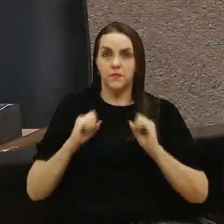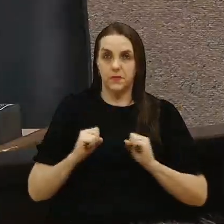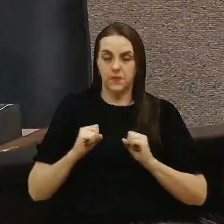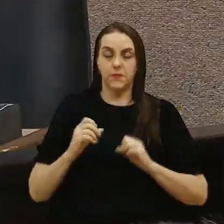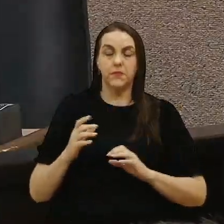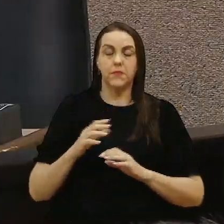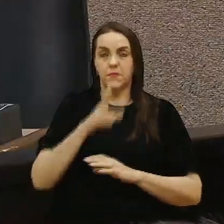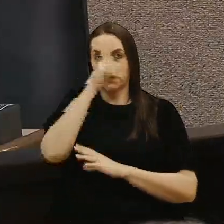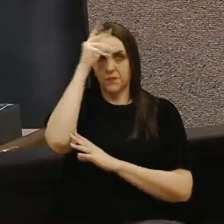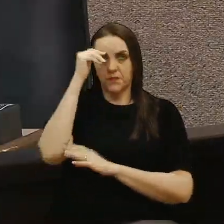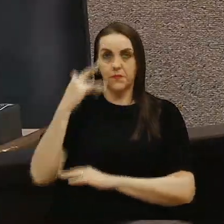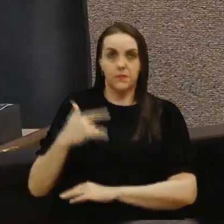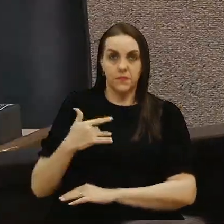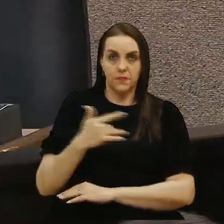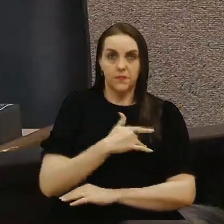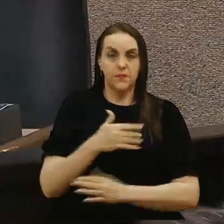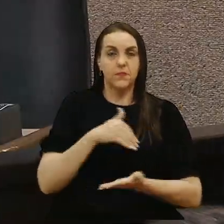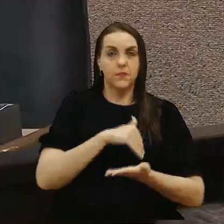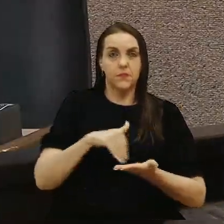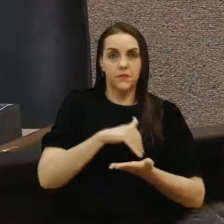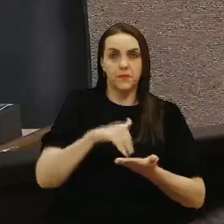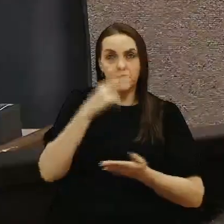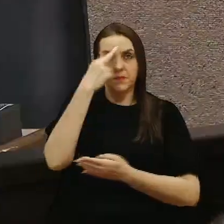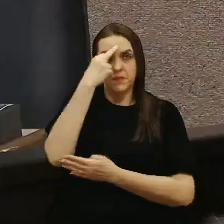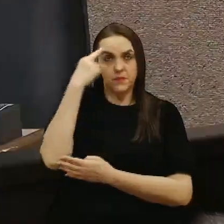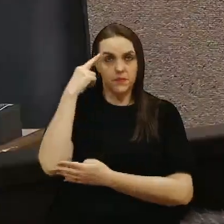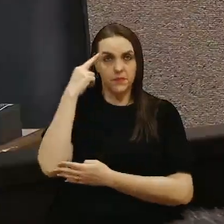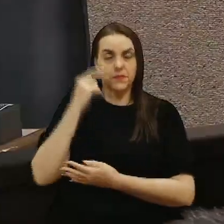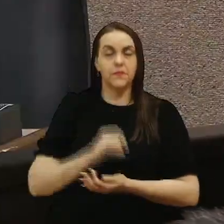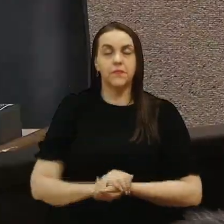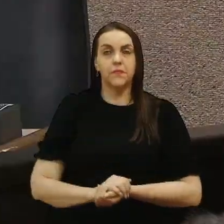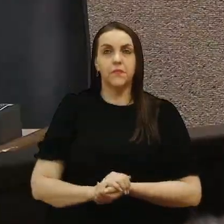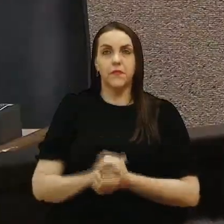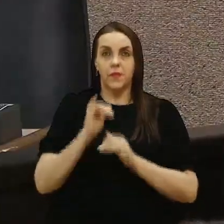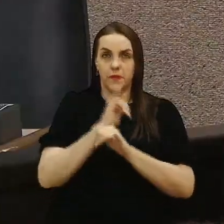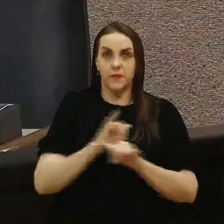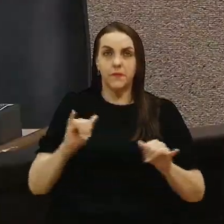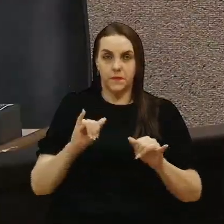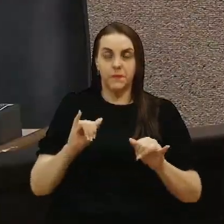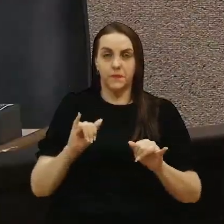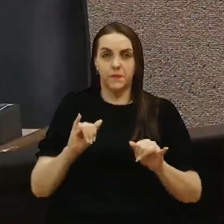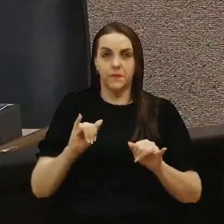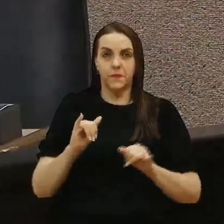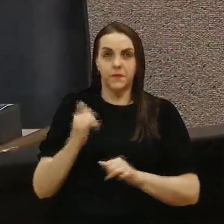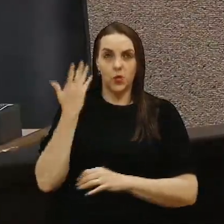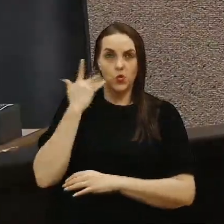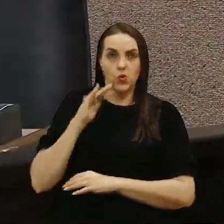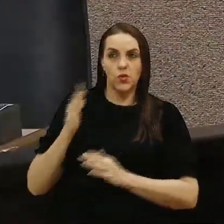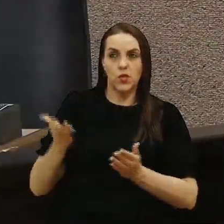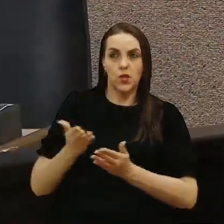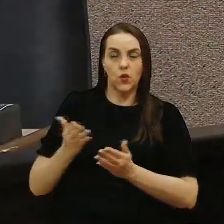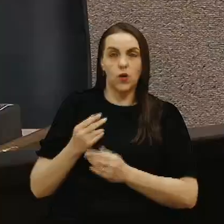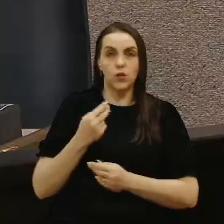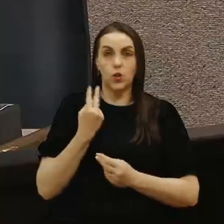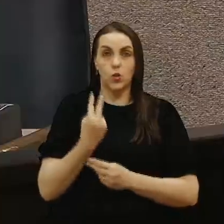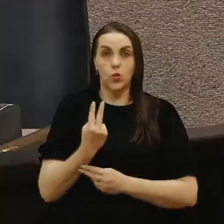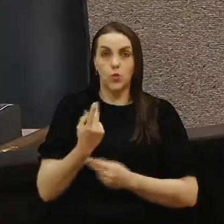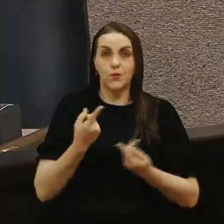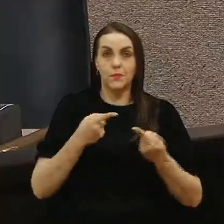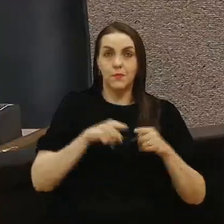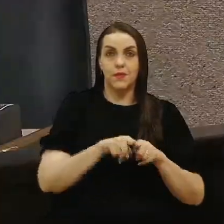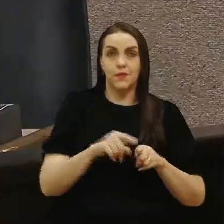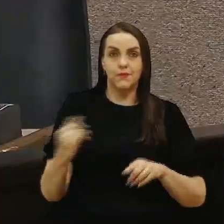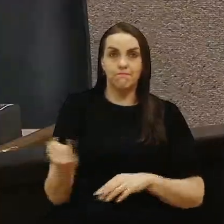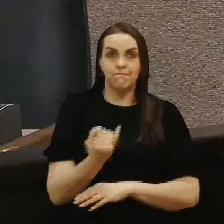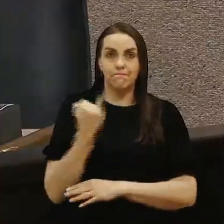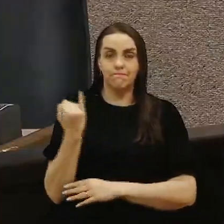Saúde, através do secretário Rafael Bueno, que anunciou aí nos últimos dias 2 parcerias muito